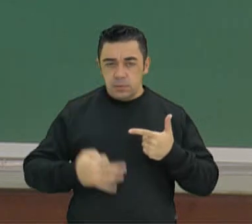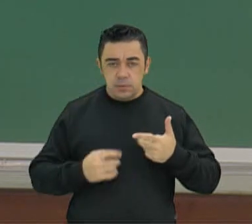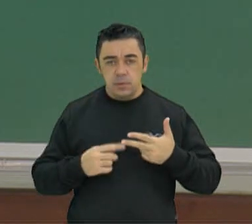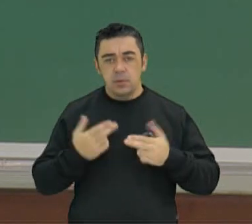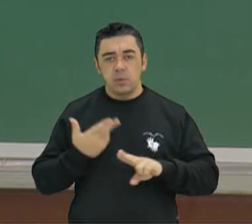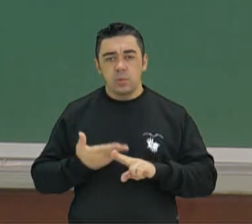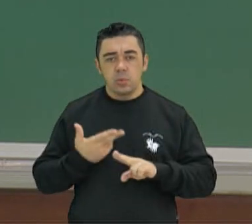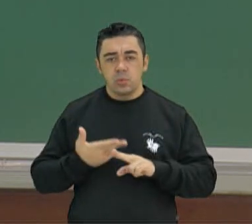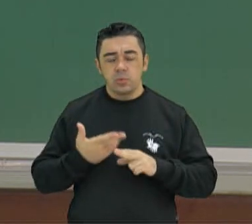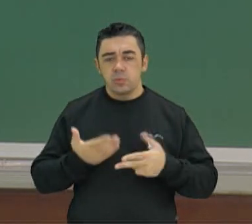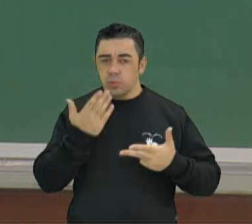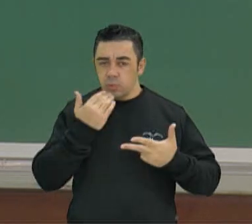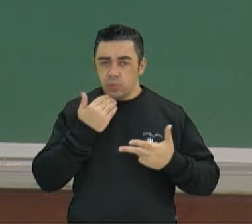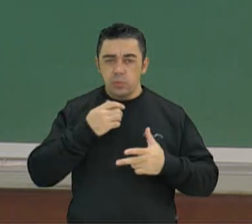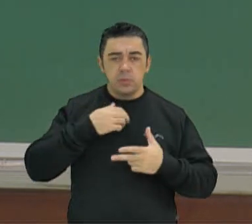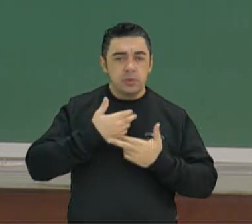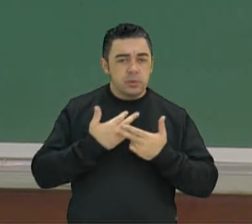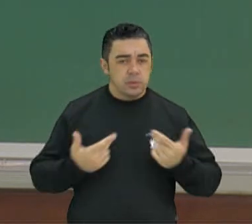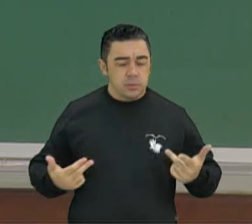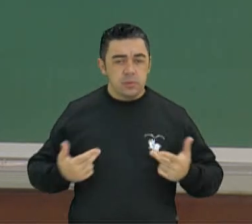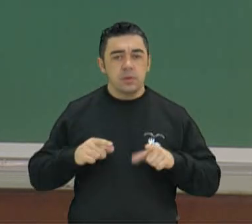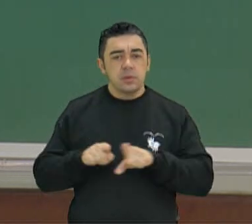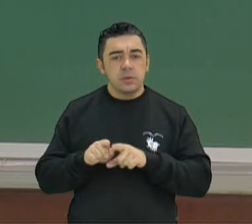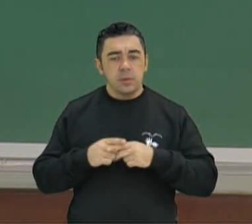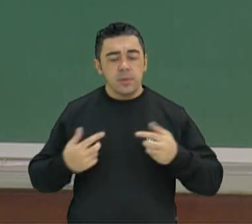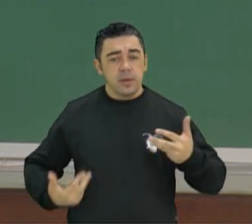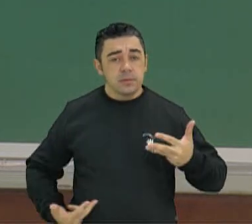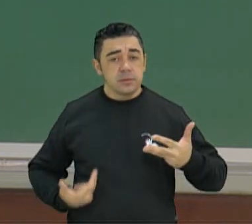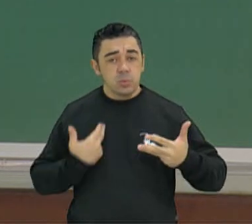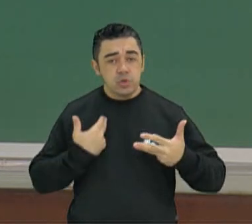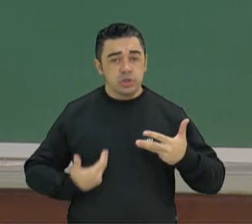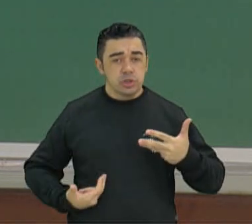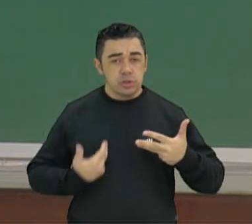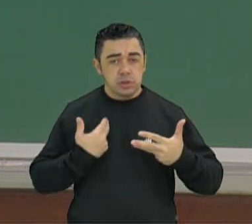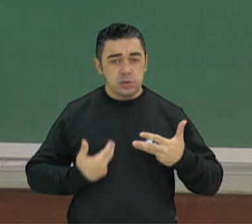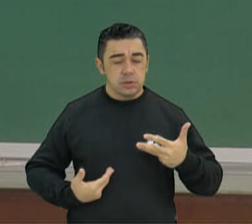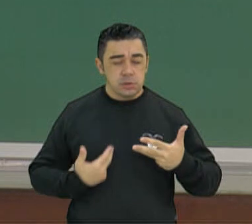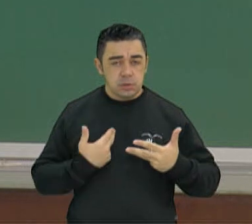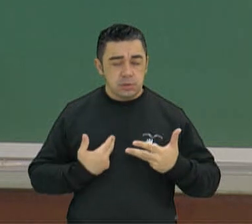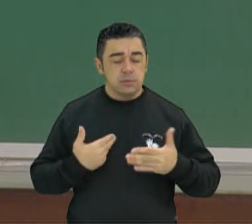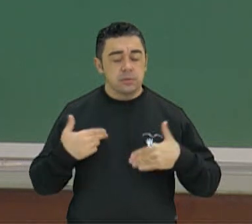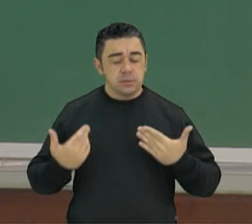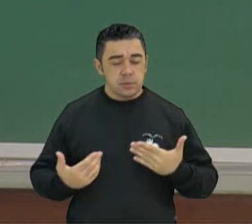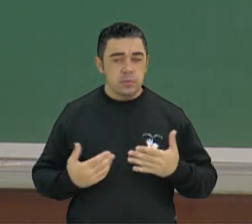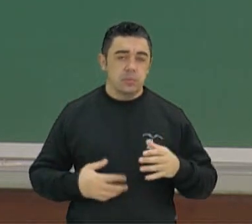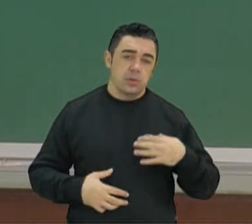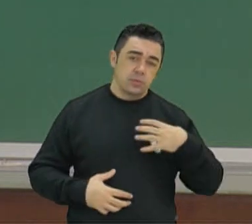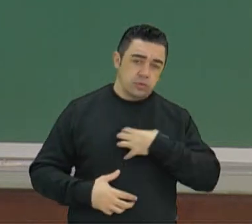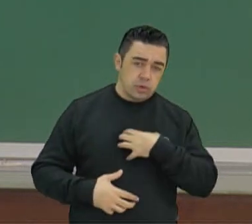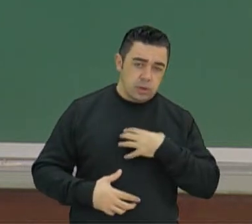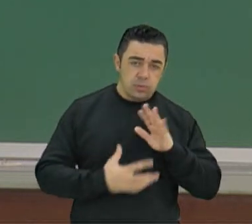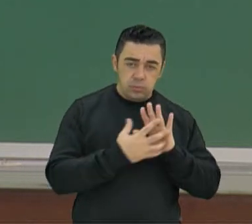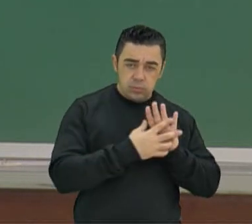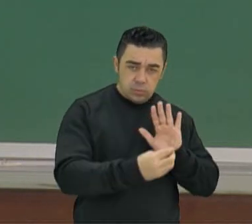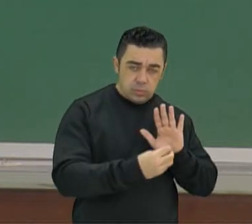suplementos alimentares e cirurgias plásticas. Então, o modelo e os meios para alcançar.